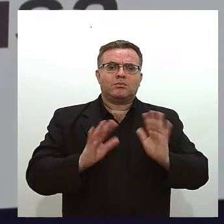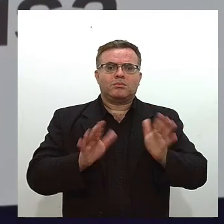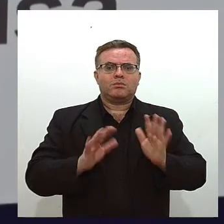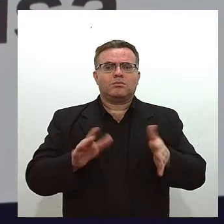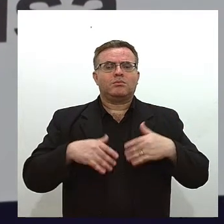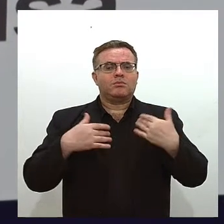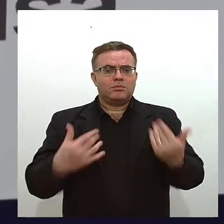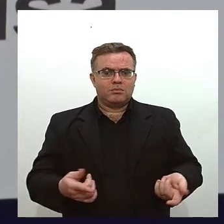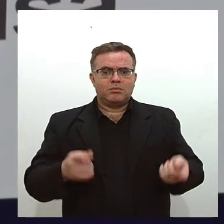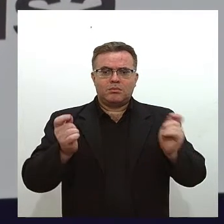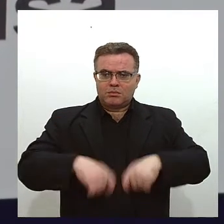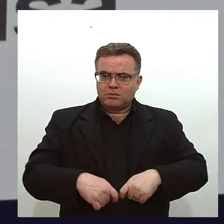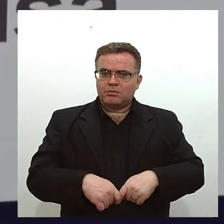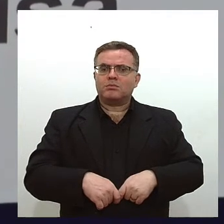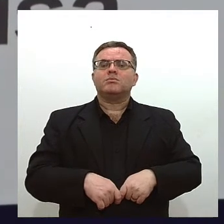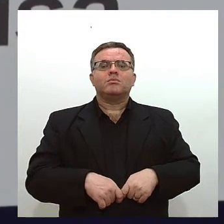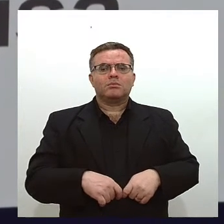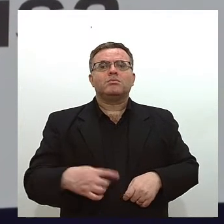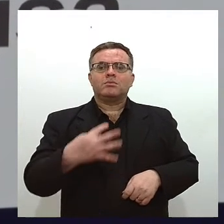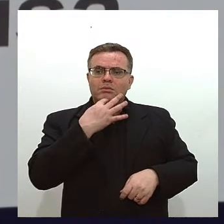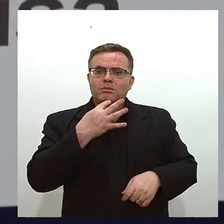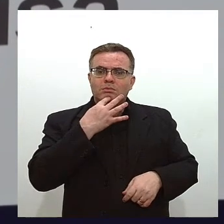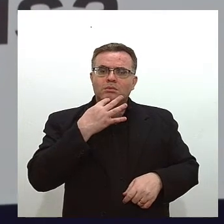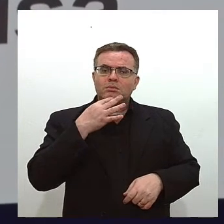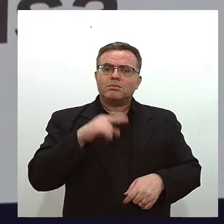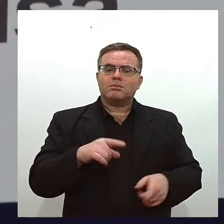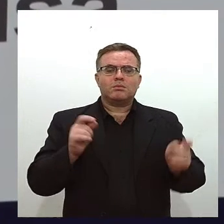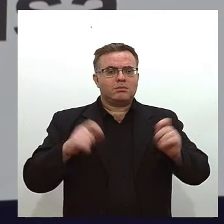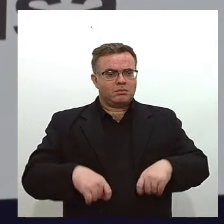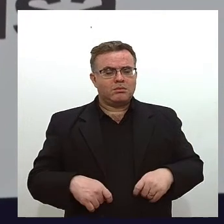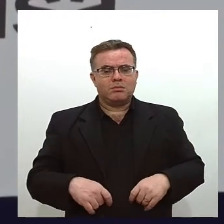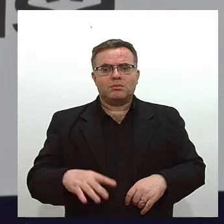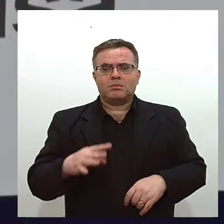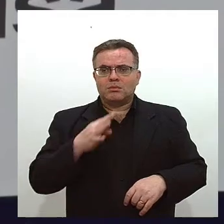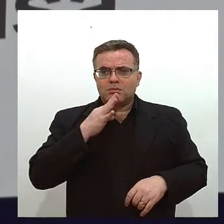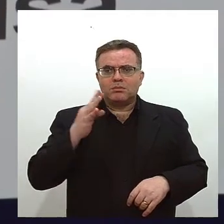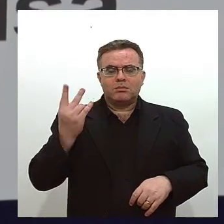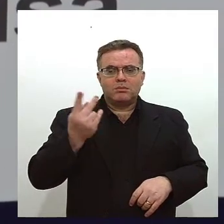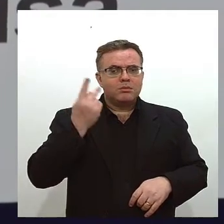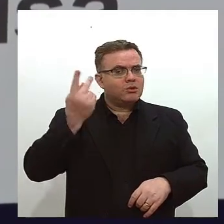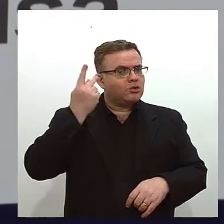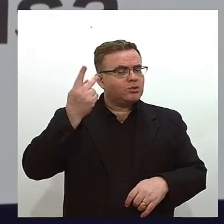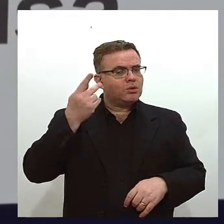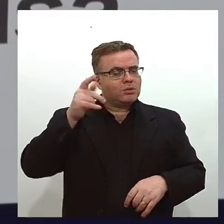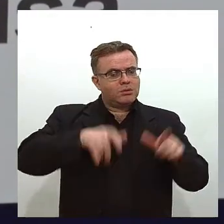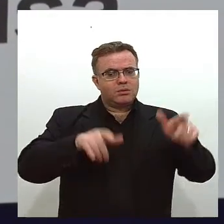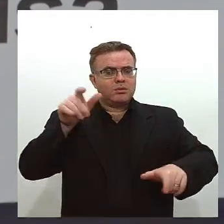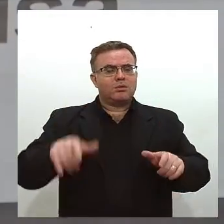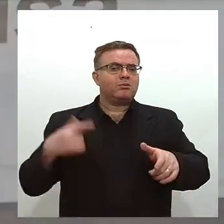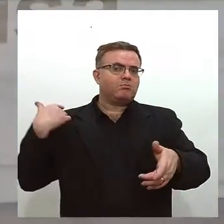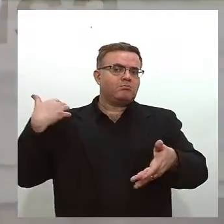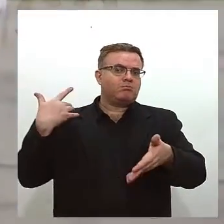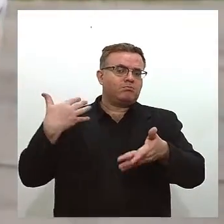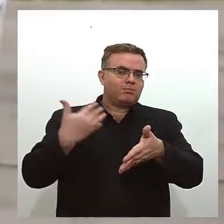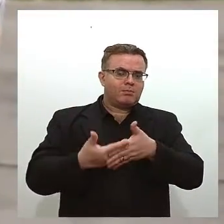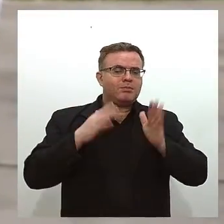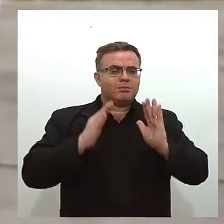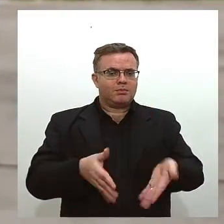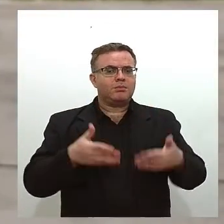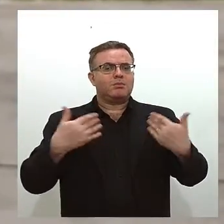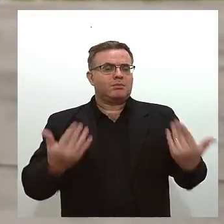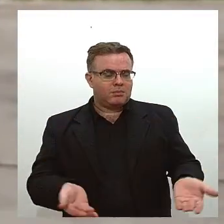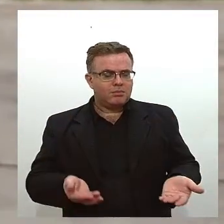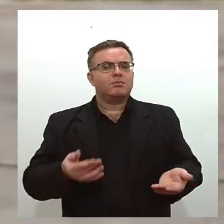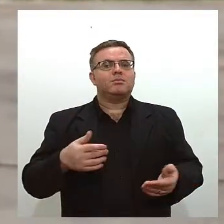instituições que sabem e conhecem a história de cada família no seu território. Isso nos ajudou bastante para a Secretaria